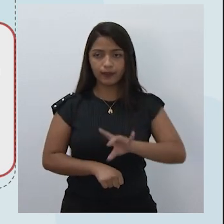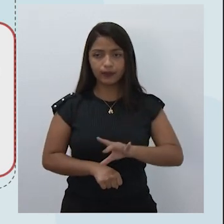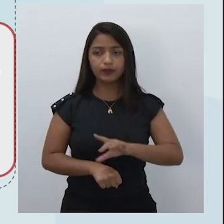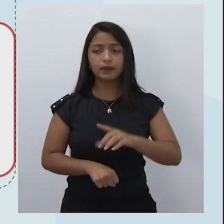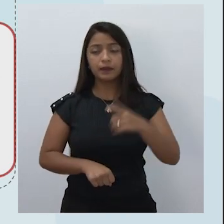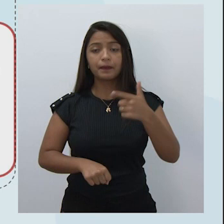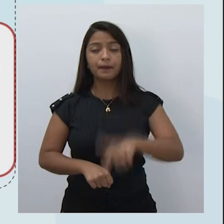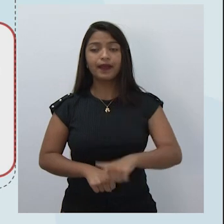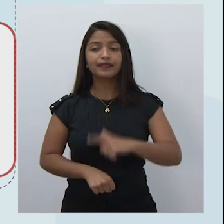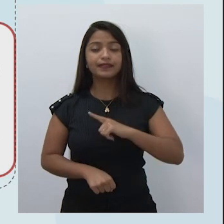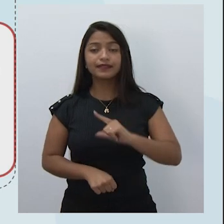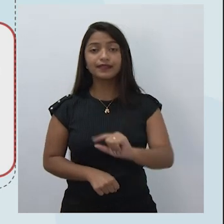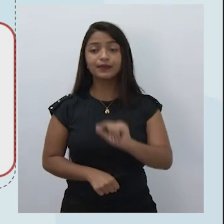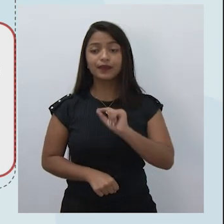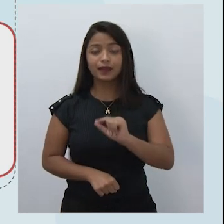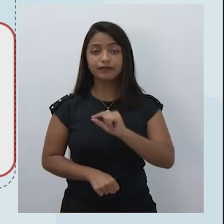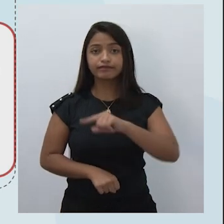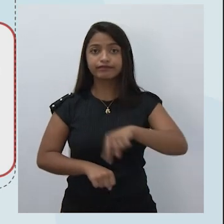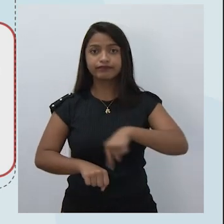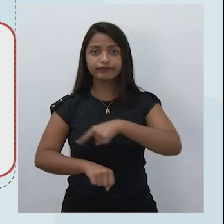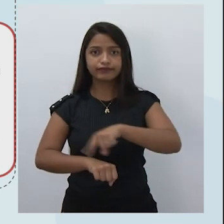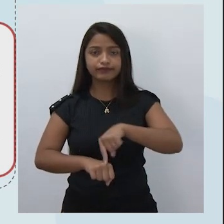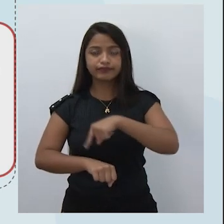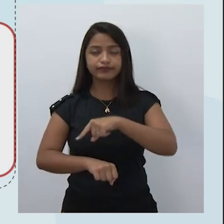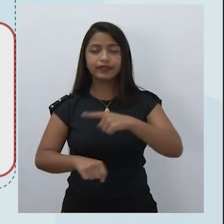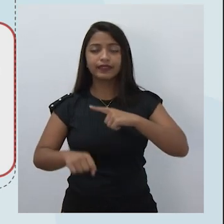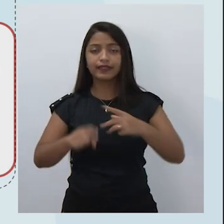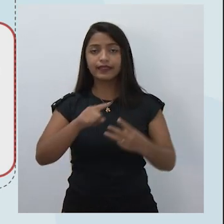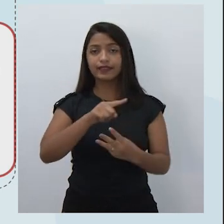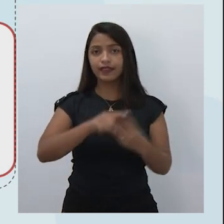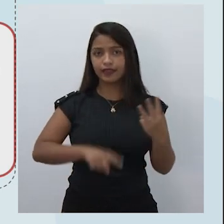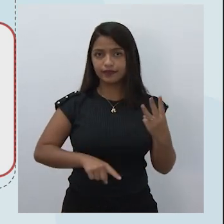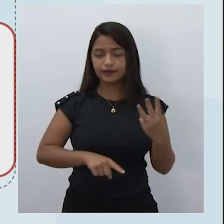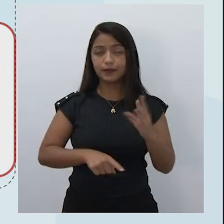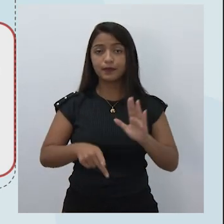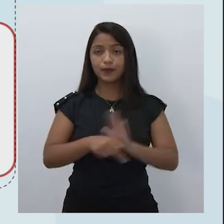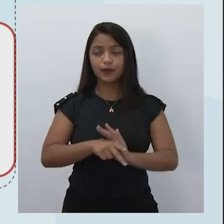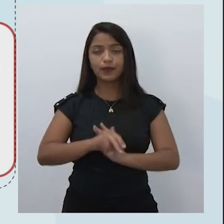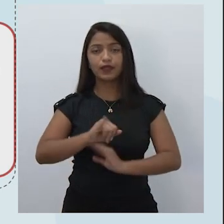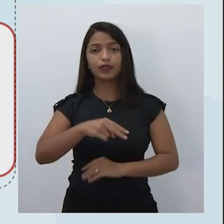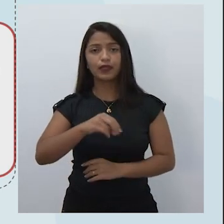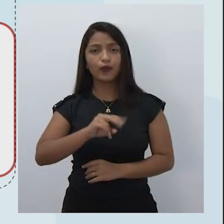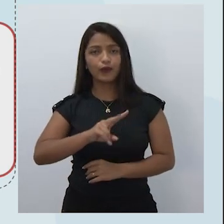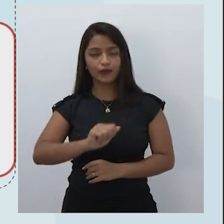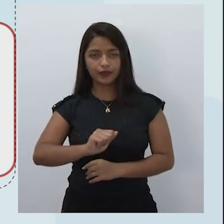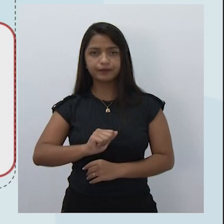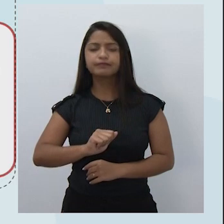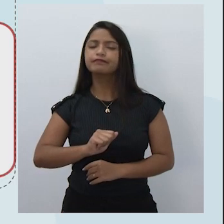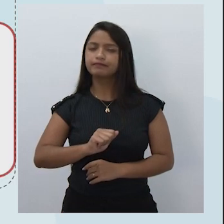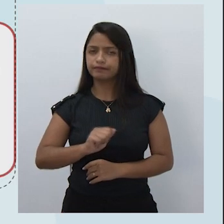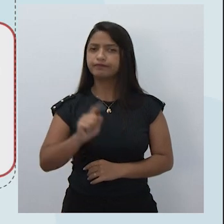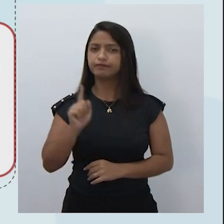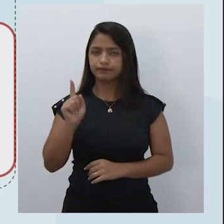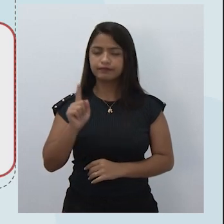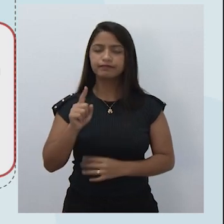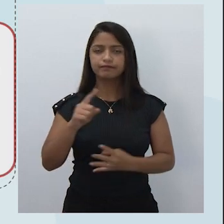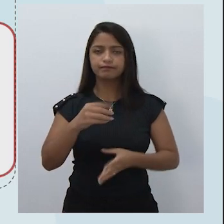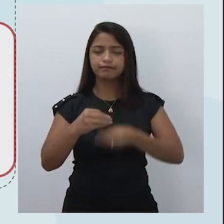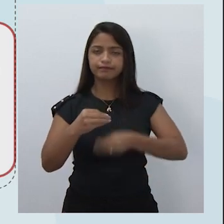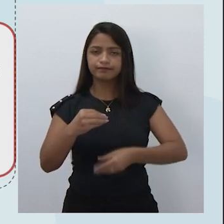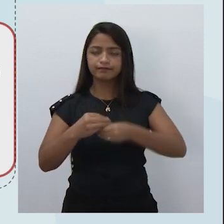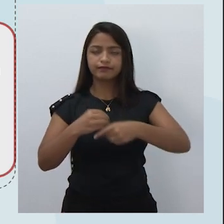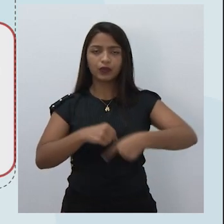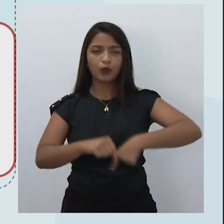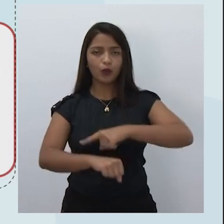temos também nessa carga horária os três componentes do Inova. Eles é que compõem a carga horária total dos itinerários